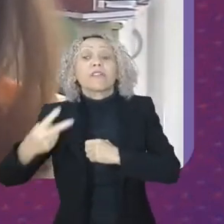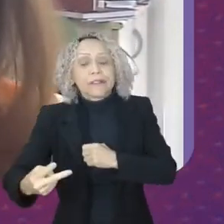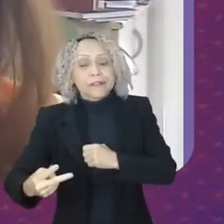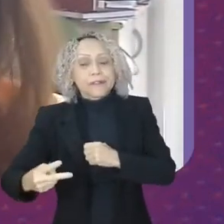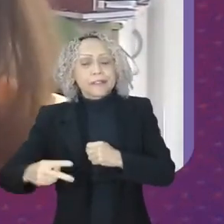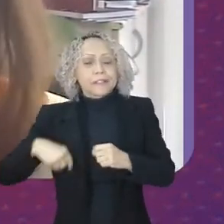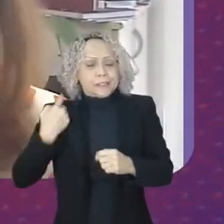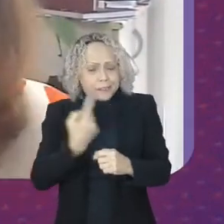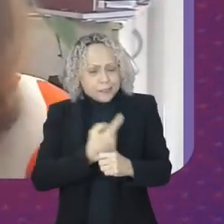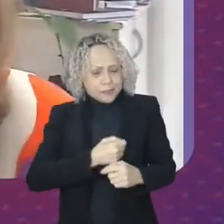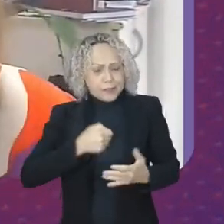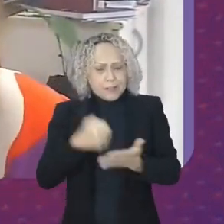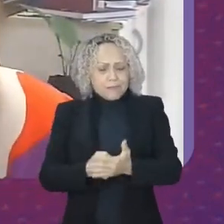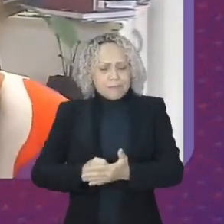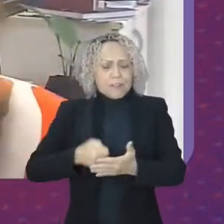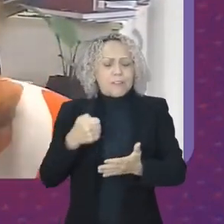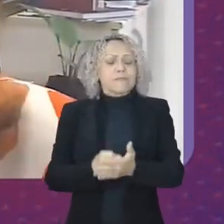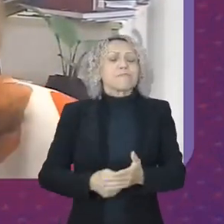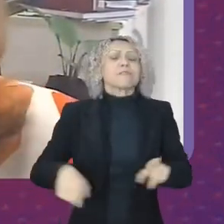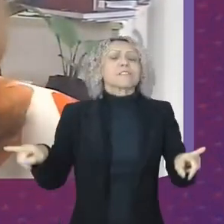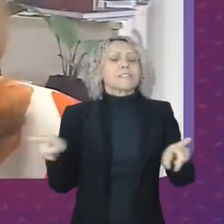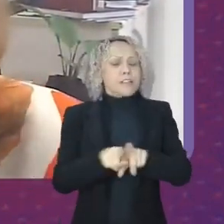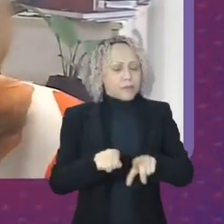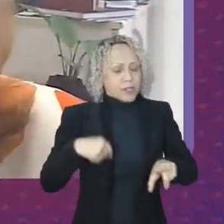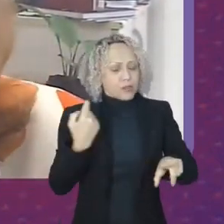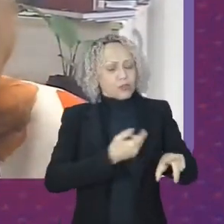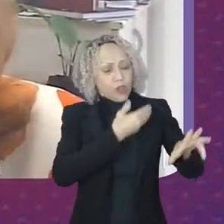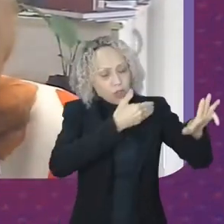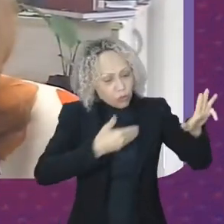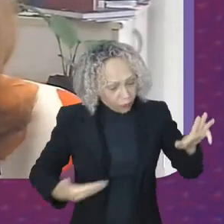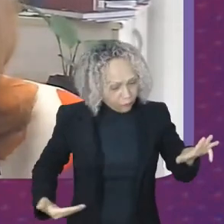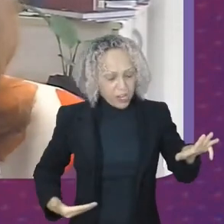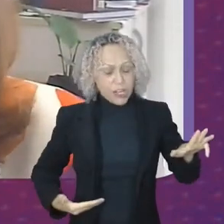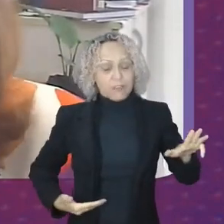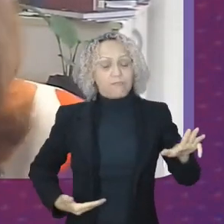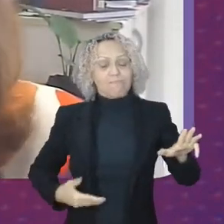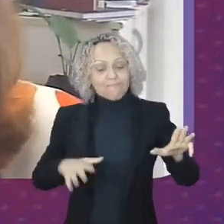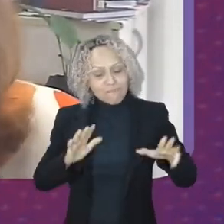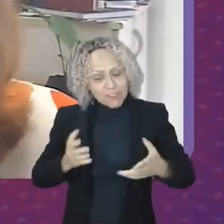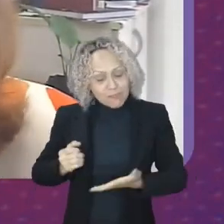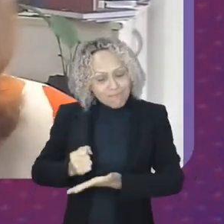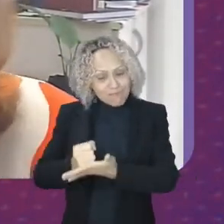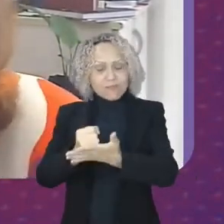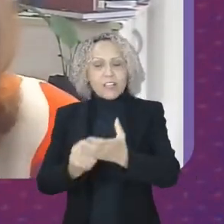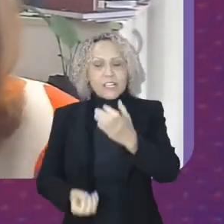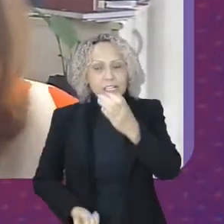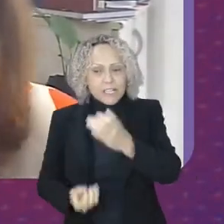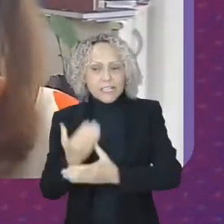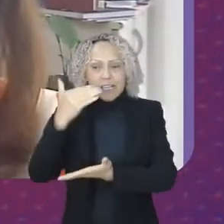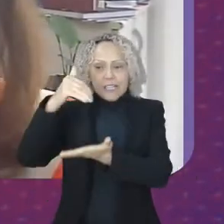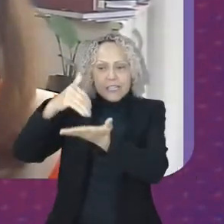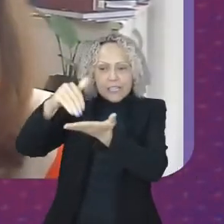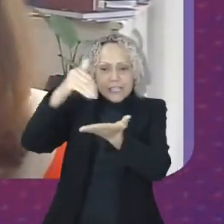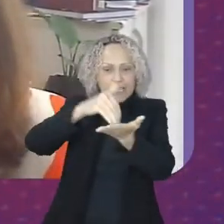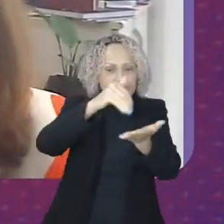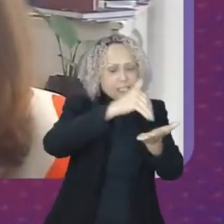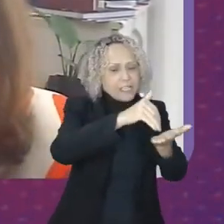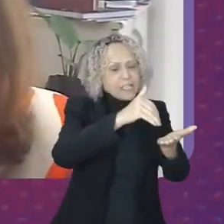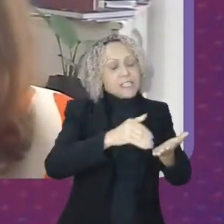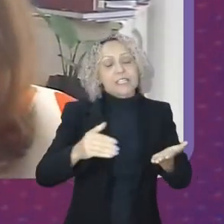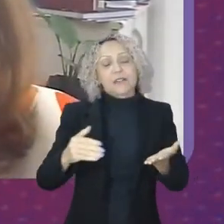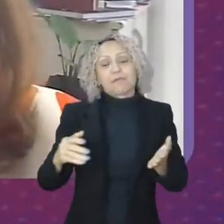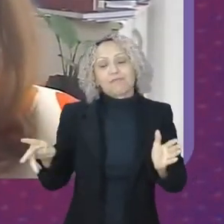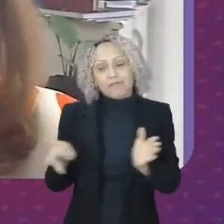esse governo que nos passou. E agora a gente vai ampliar esse processo para os municípios. Então, a Secretaria Executiva é